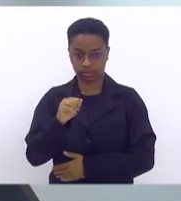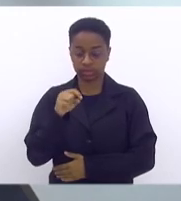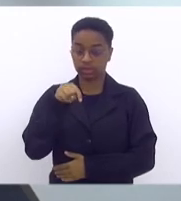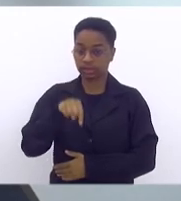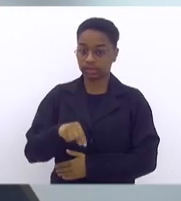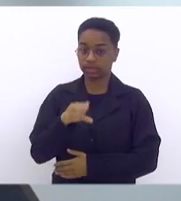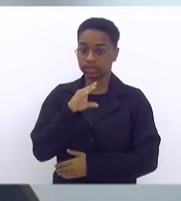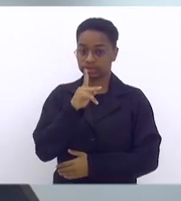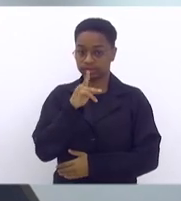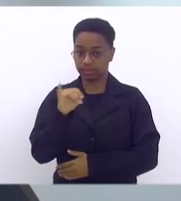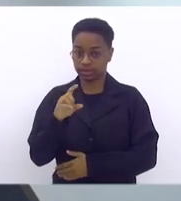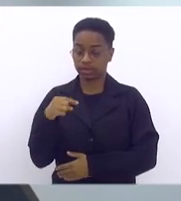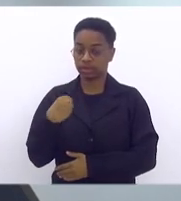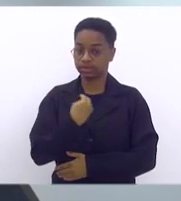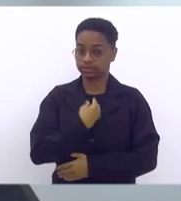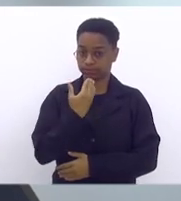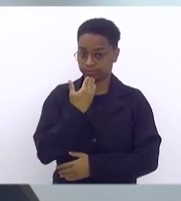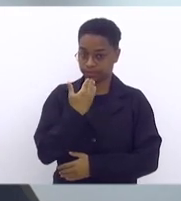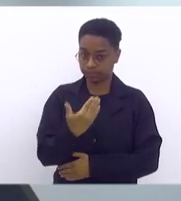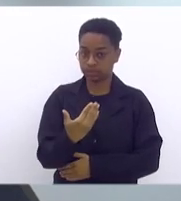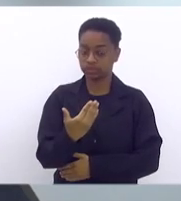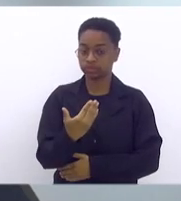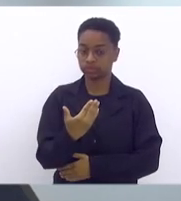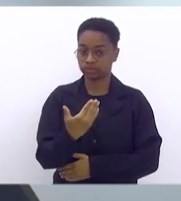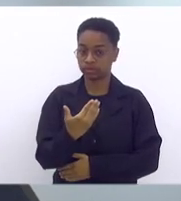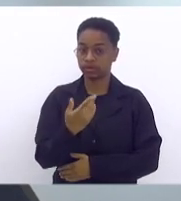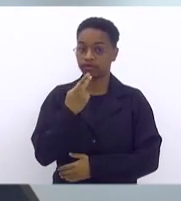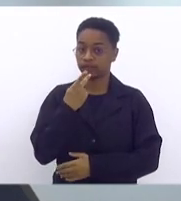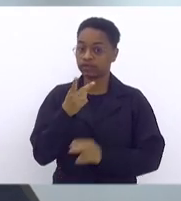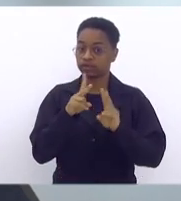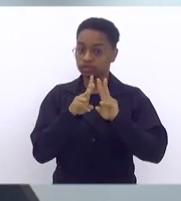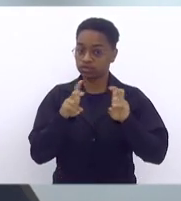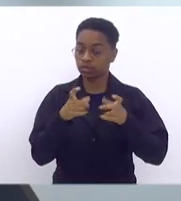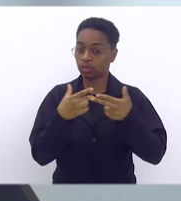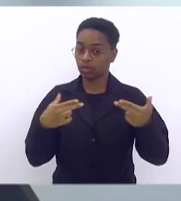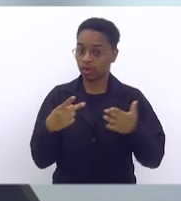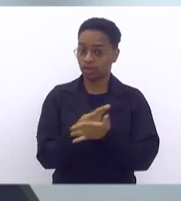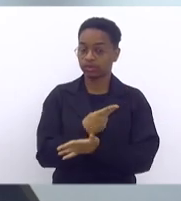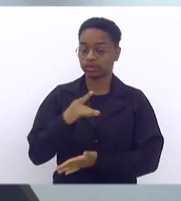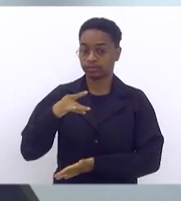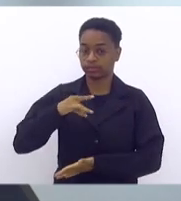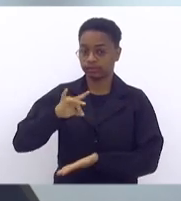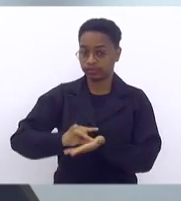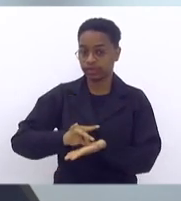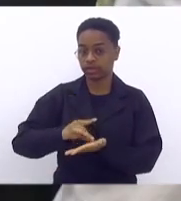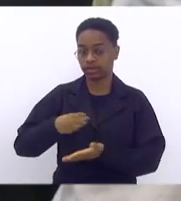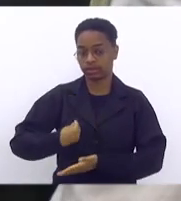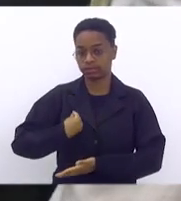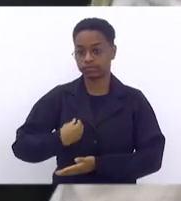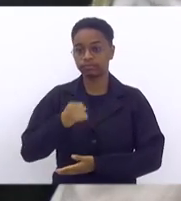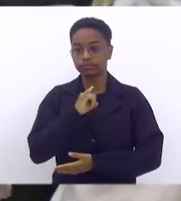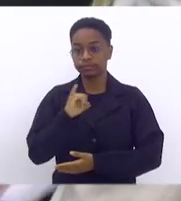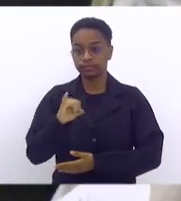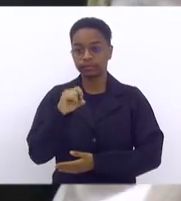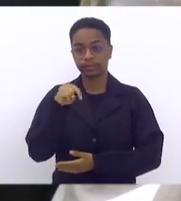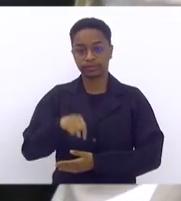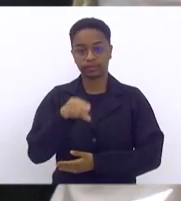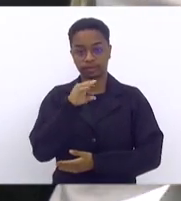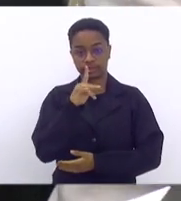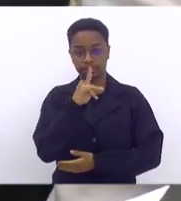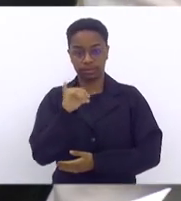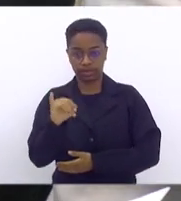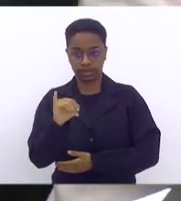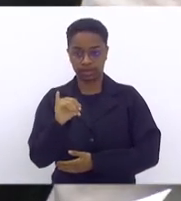CPI pedida com relação a dados da realidade. Se essa CPI não